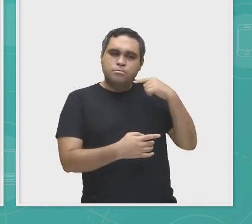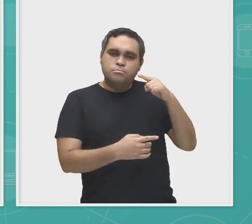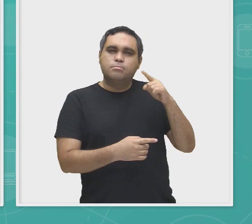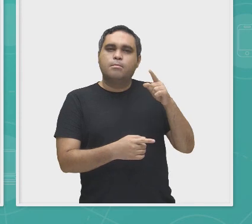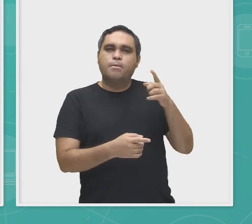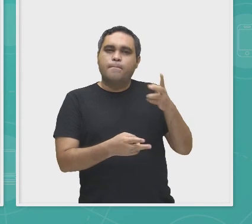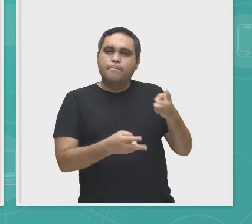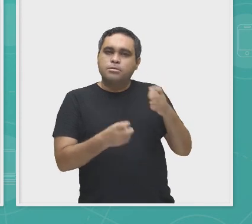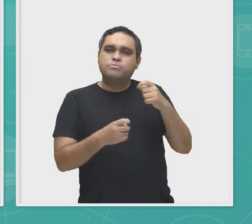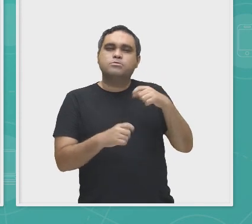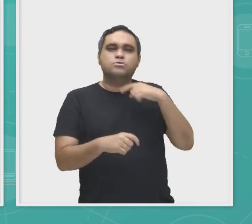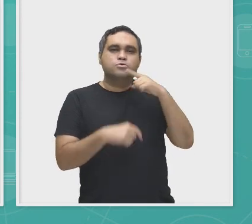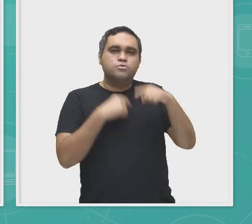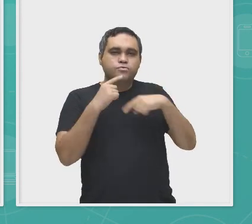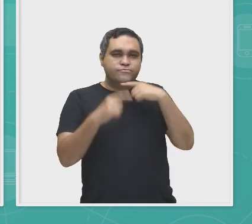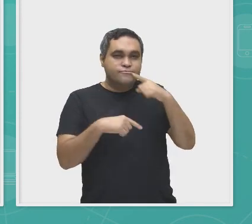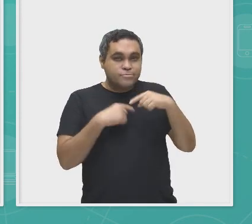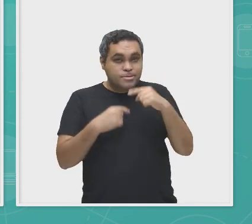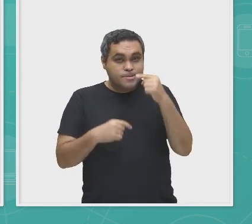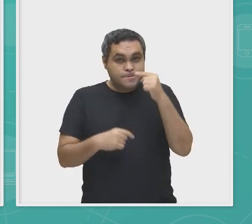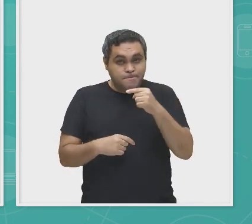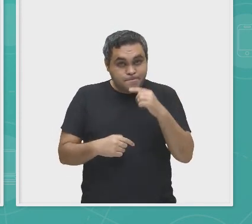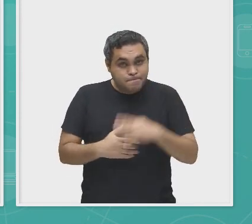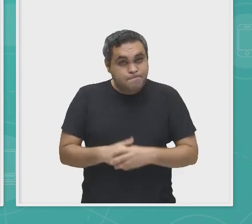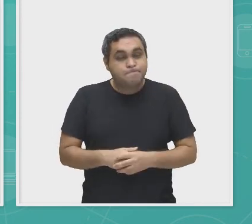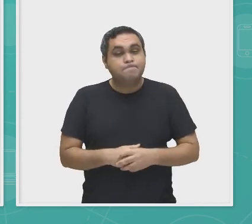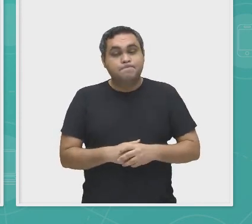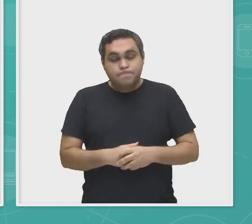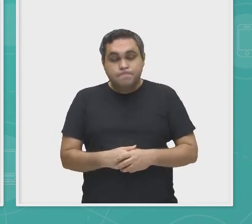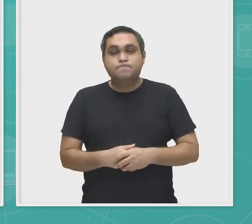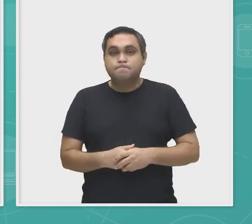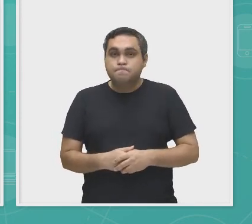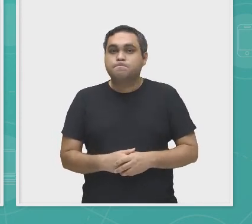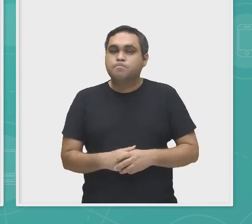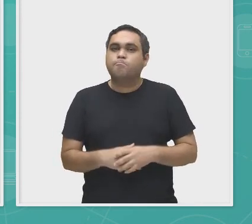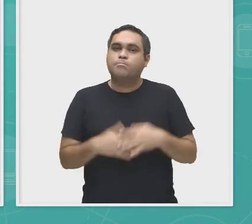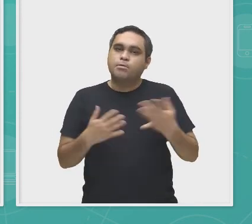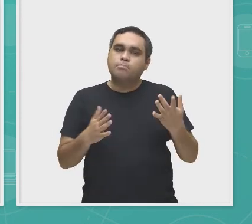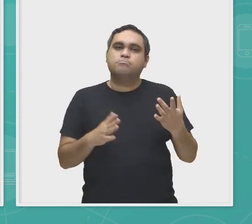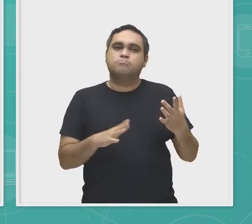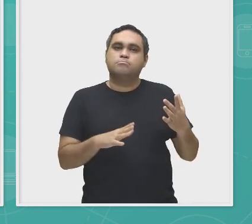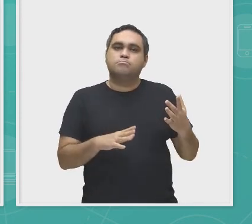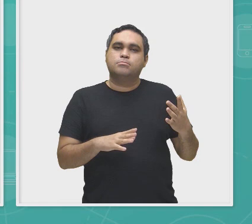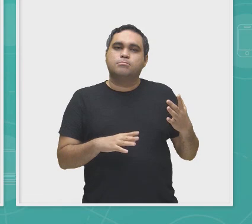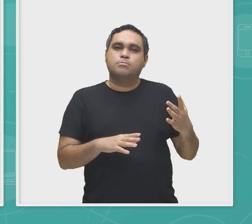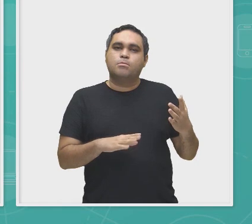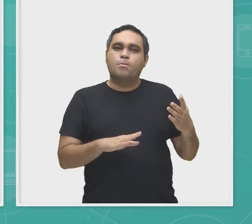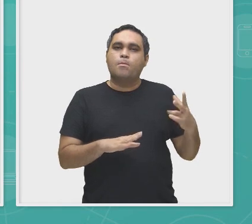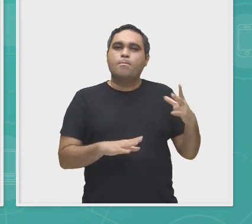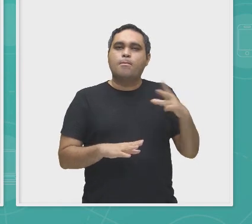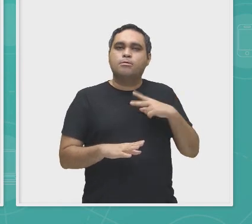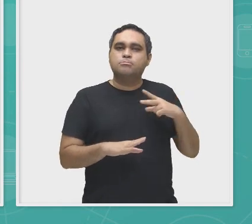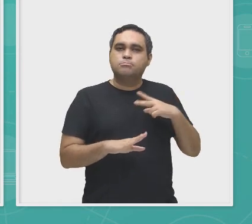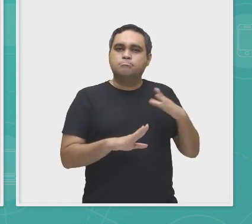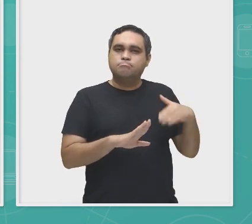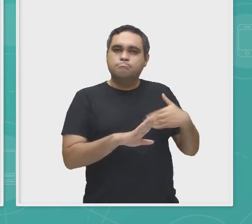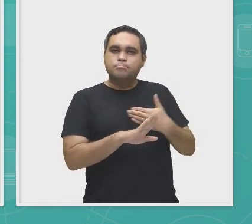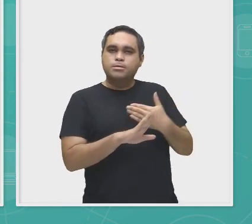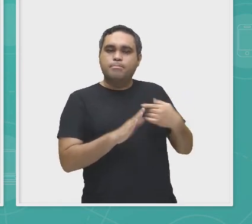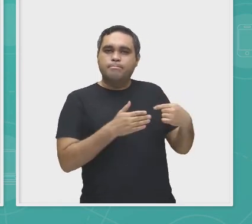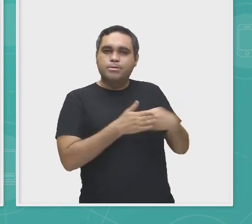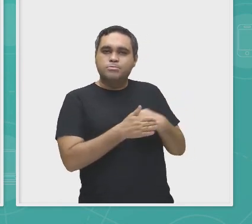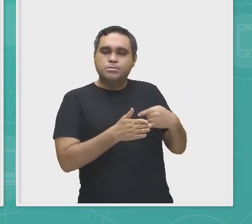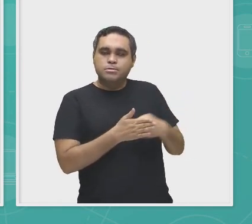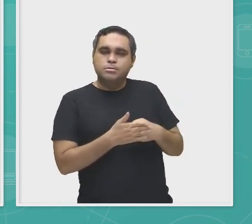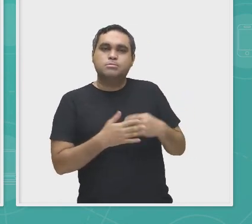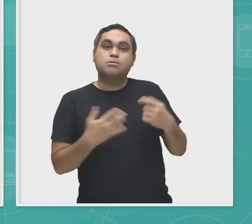pessoas com dúvidas em relação a essa questão aí. Bacana, então, o pessoal aqui no privado me perguntando e tudo mais. Então, vamos esclarecer